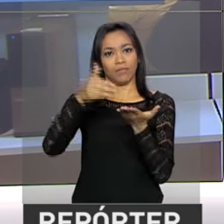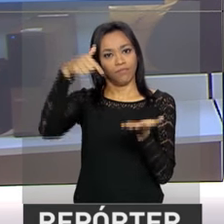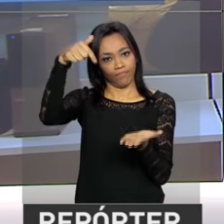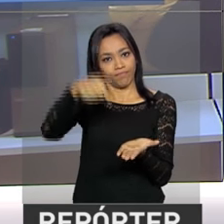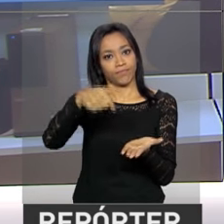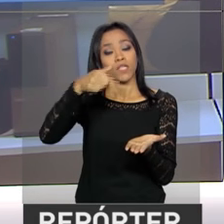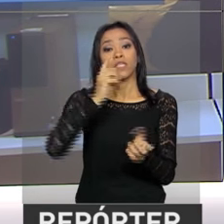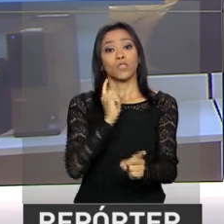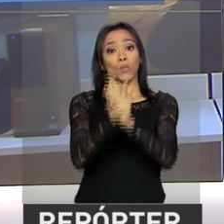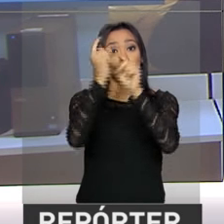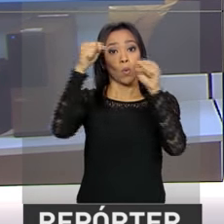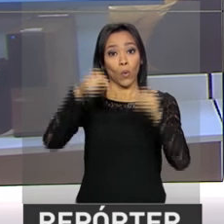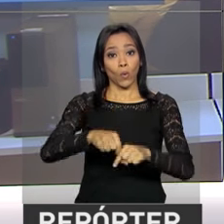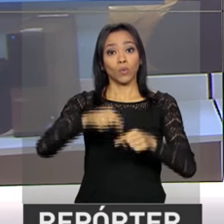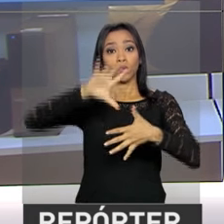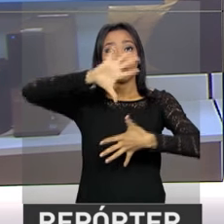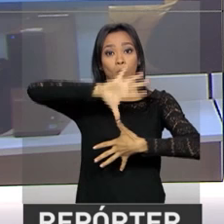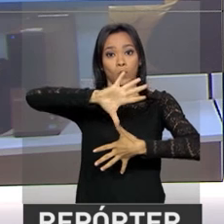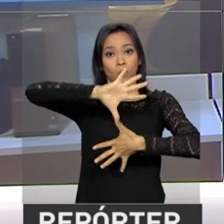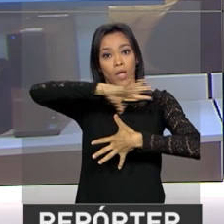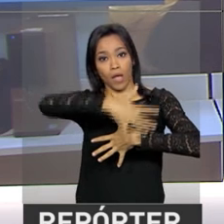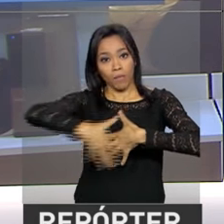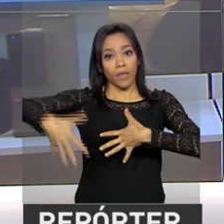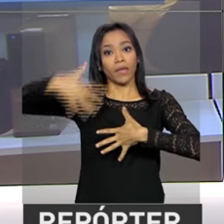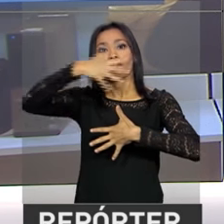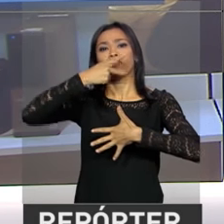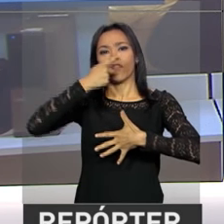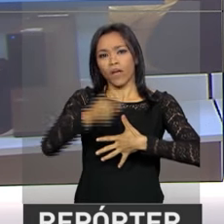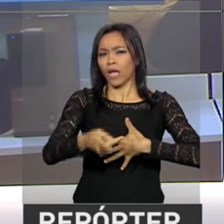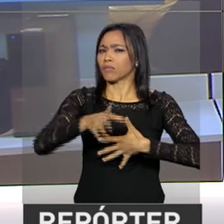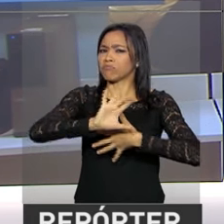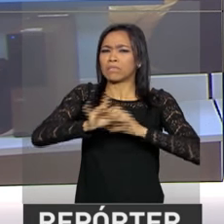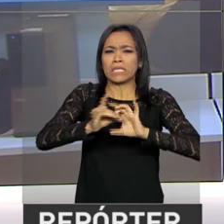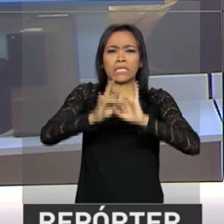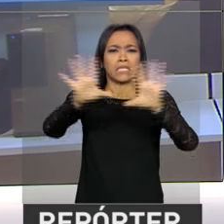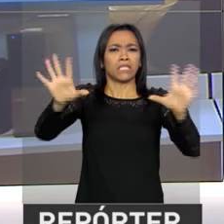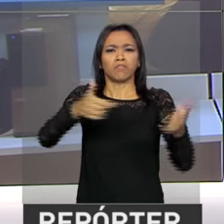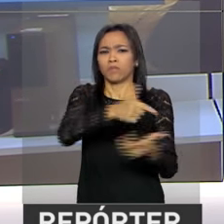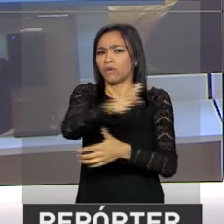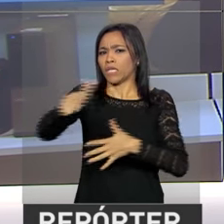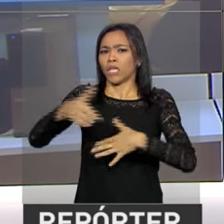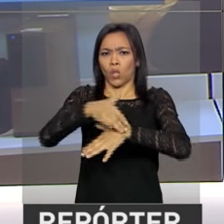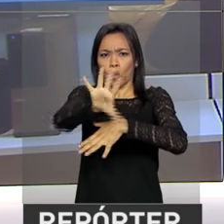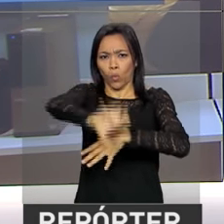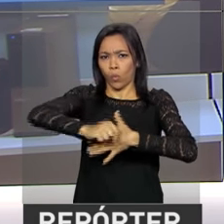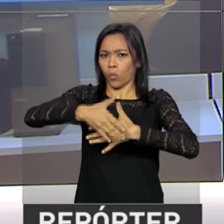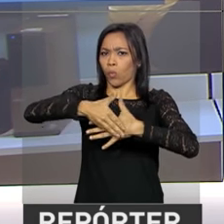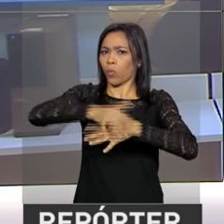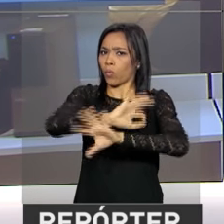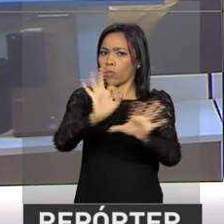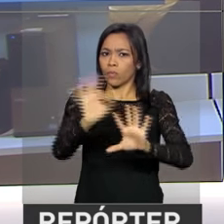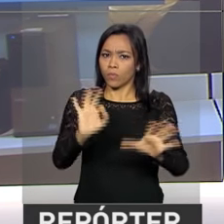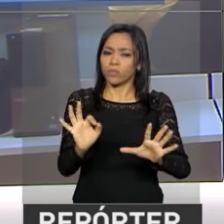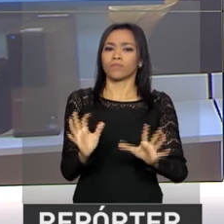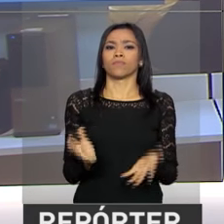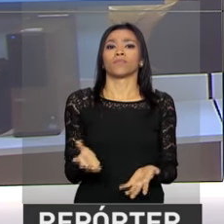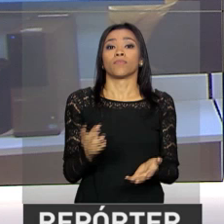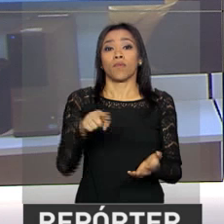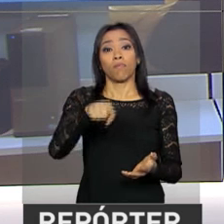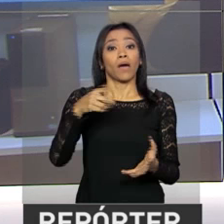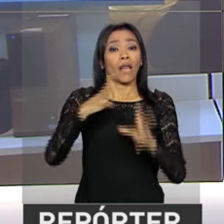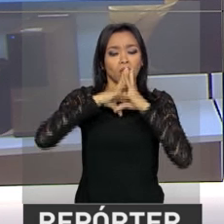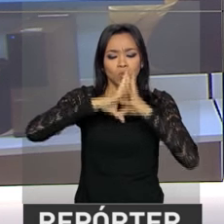encontro o continente americano também foi declarado como Zona Livre de sarampo a primeira em todo mundo para manter a